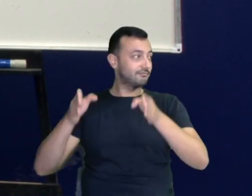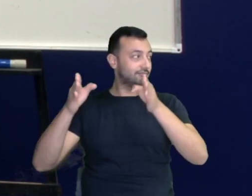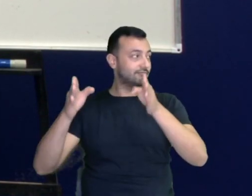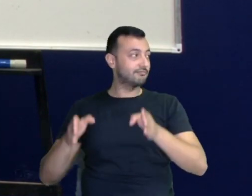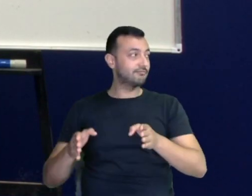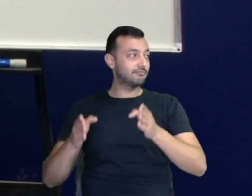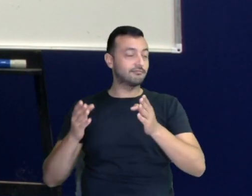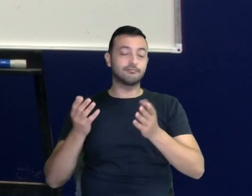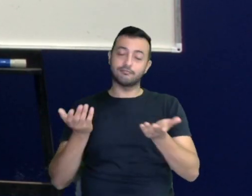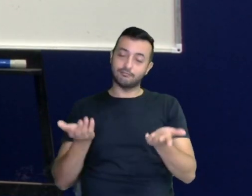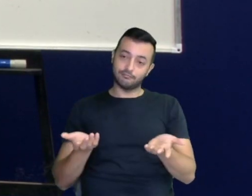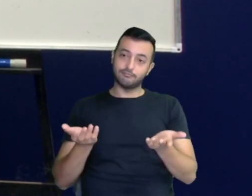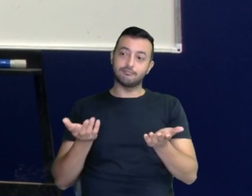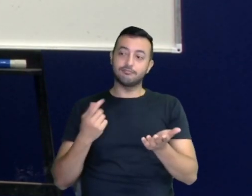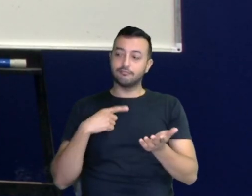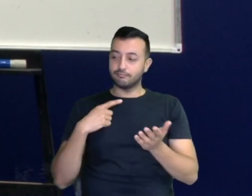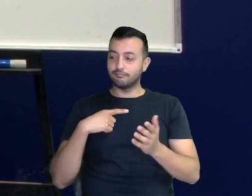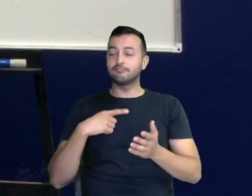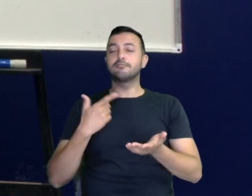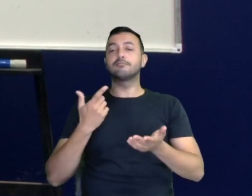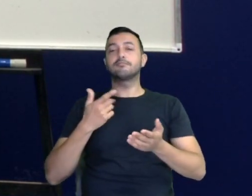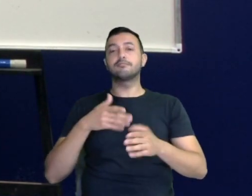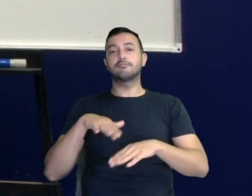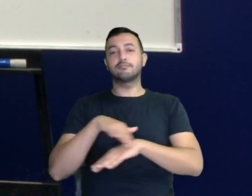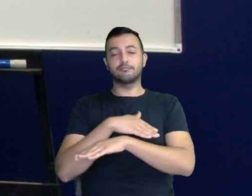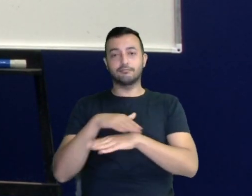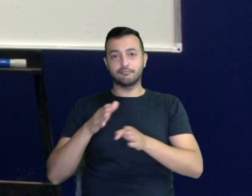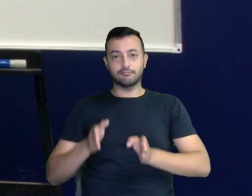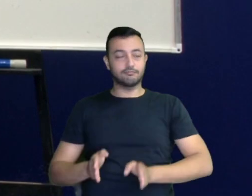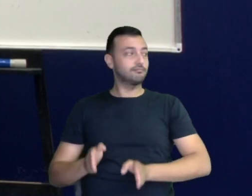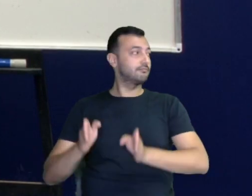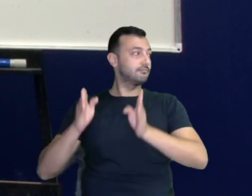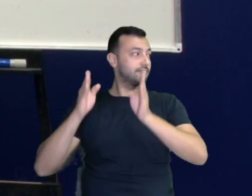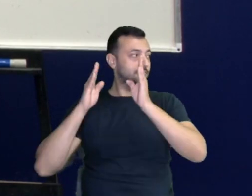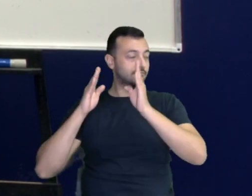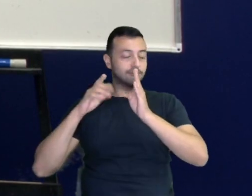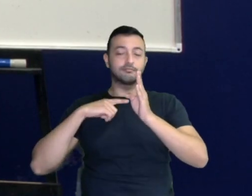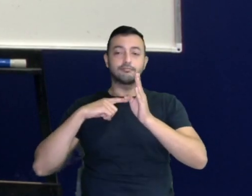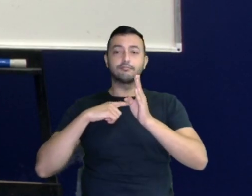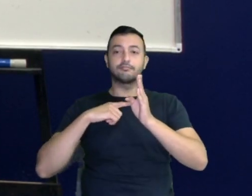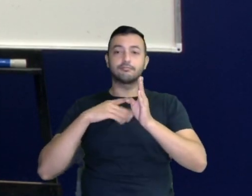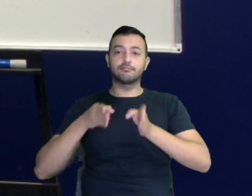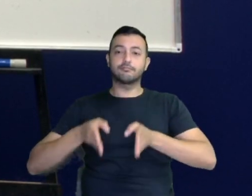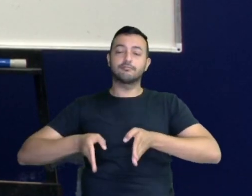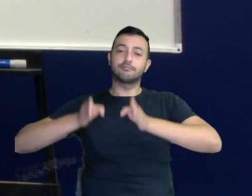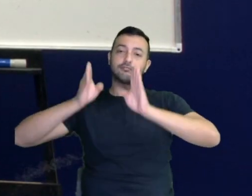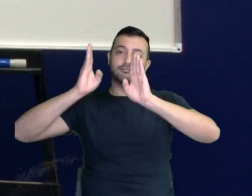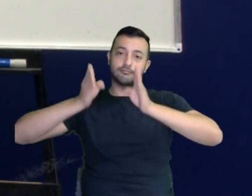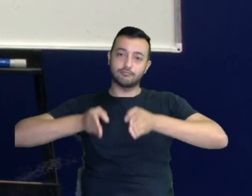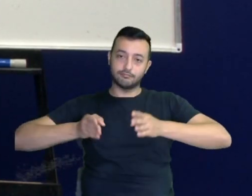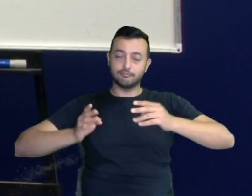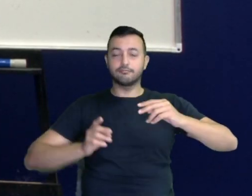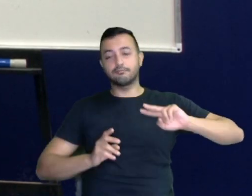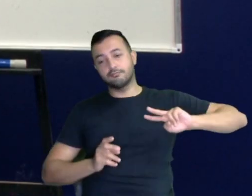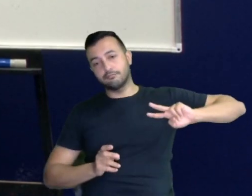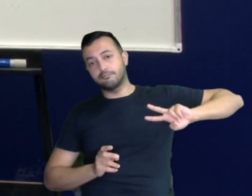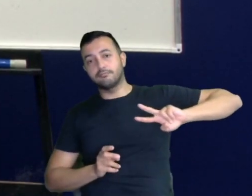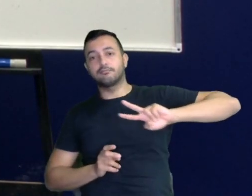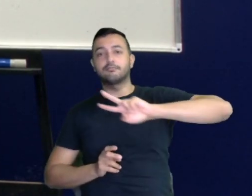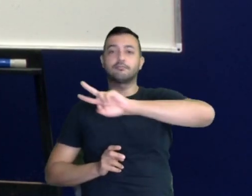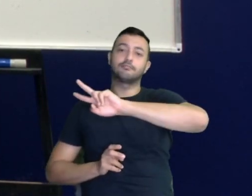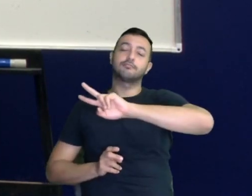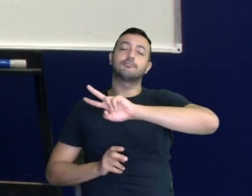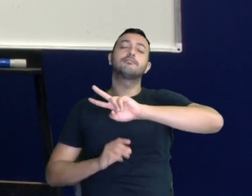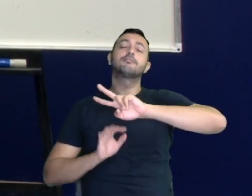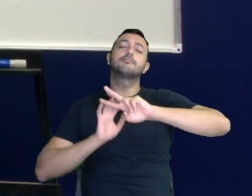essa rua, enfim, nós temos aí as retas paralelas que foram cortadas por essas transversais. E o que diz